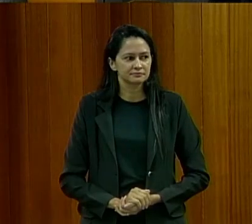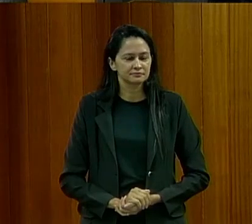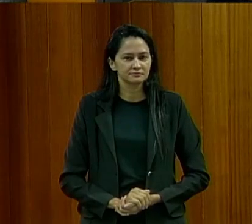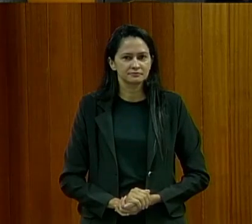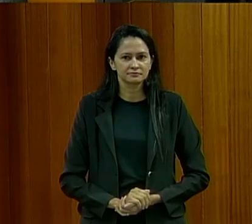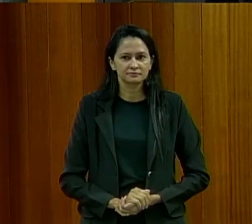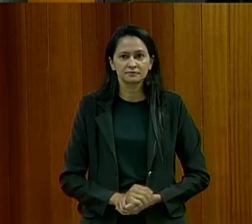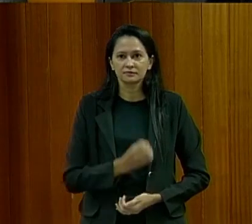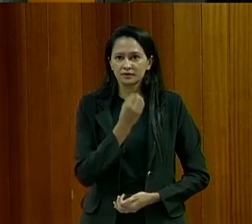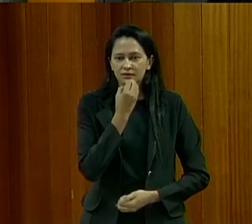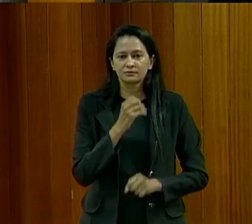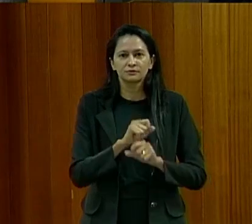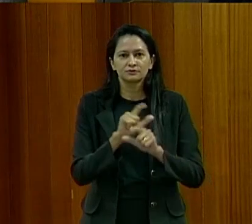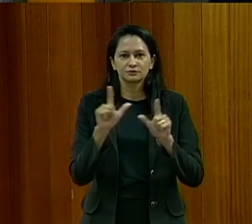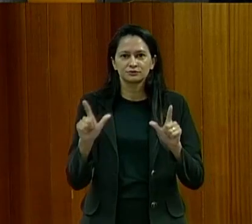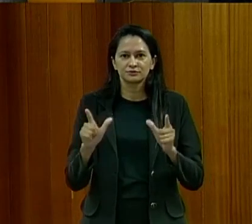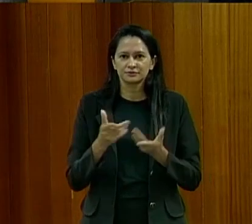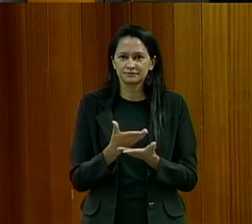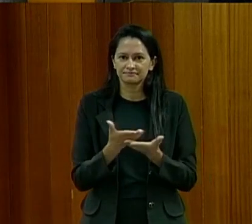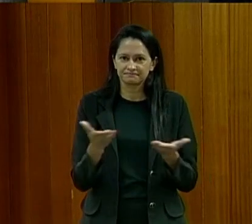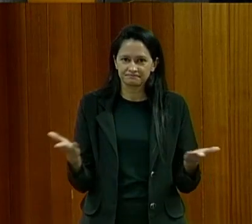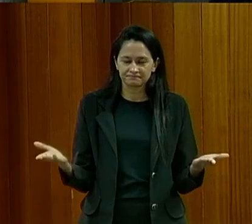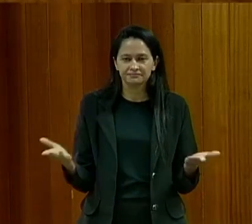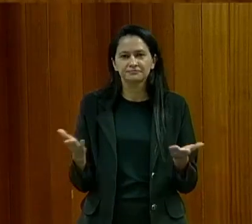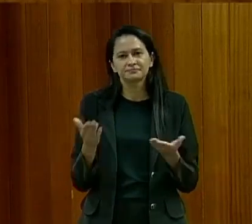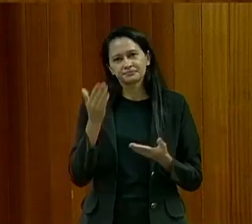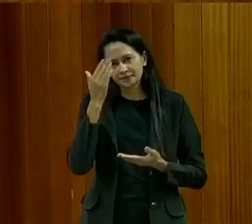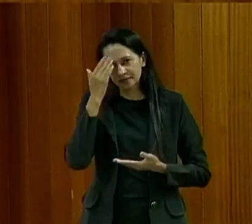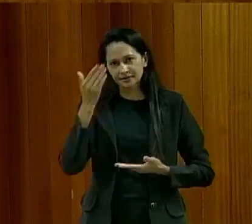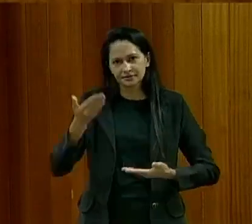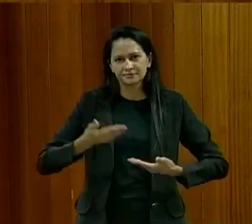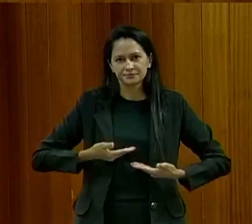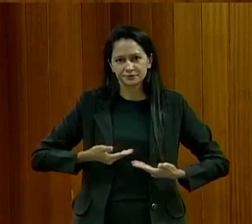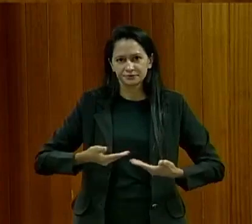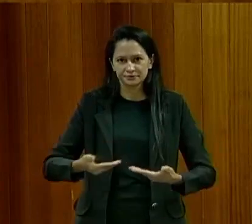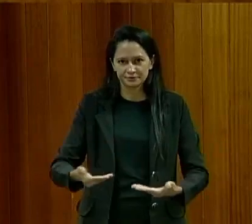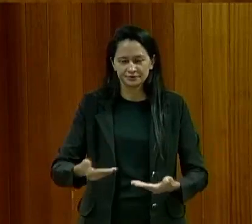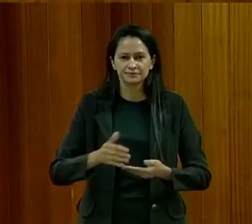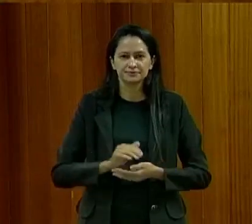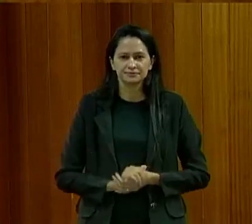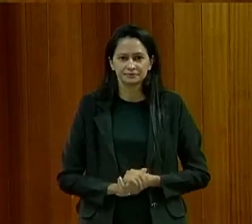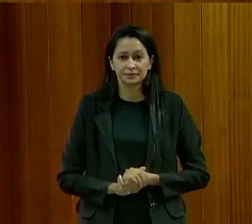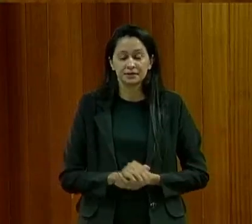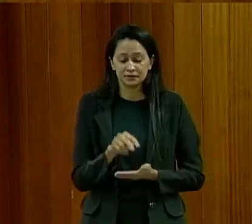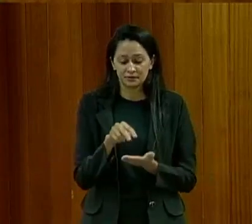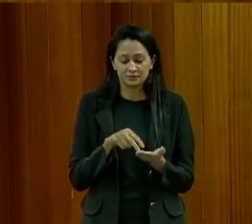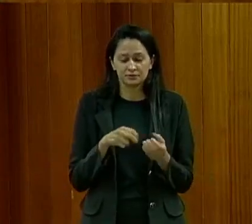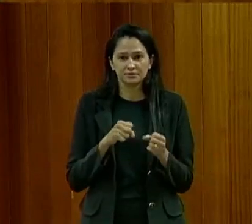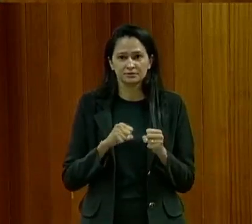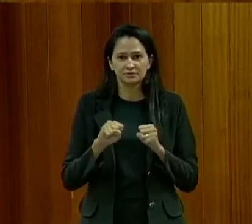Muito bom dia, senhor presidente. Muito obrigado pela oportunidade. Lerei o Salmo